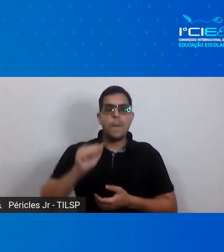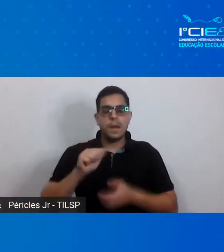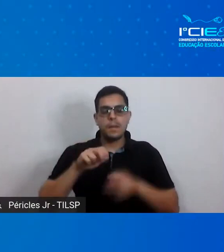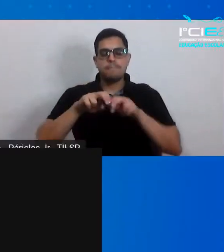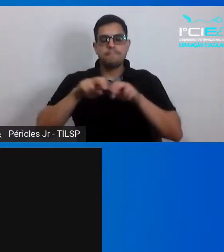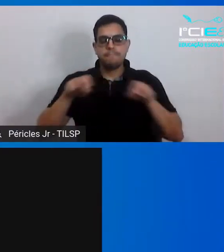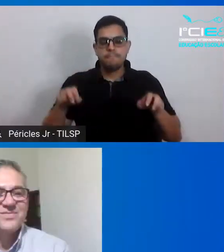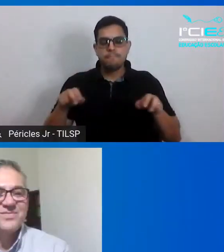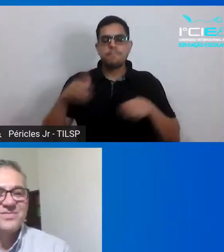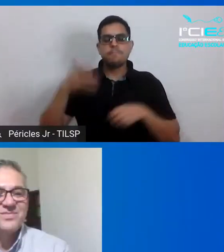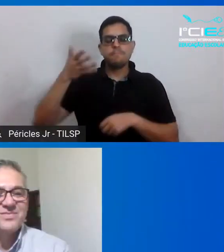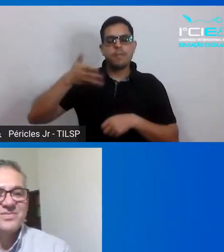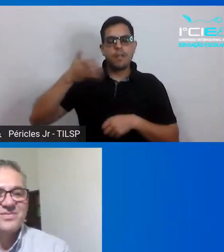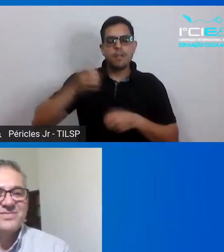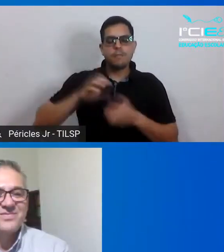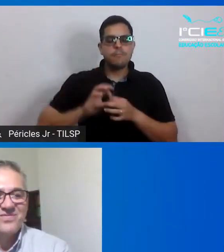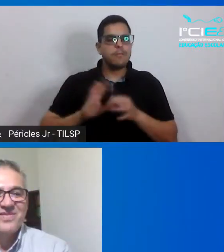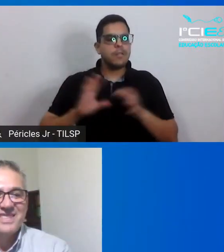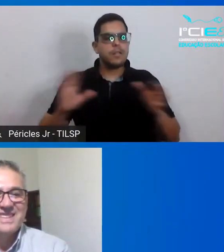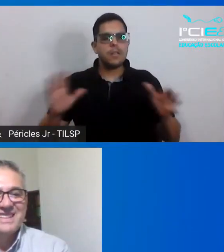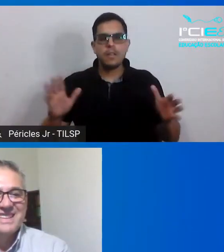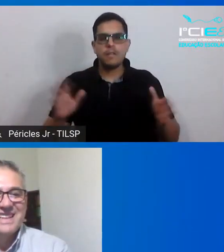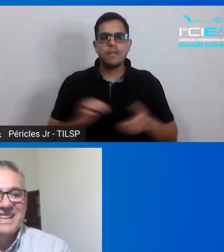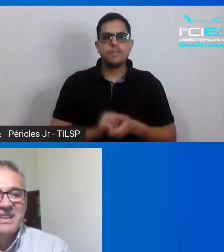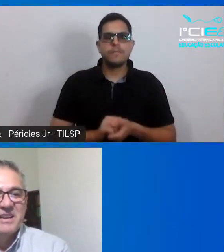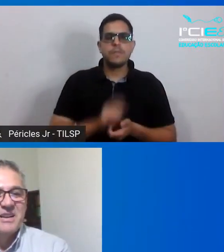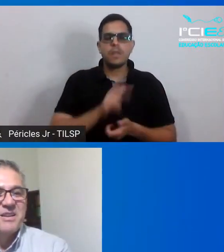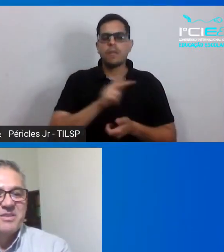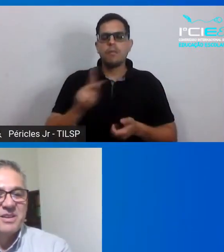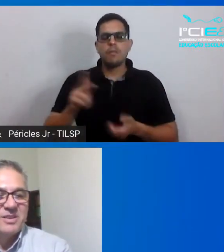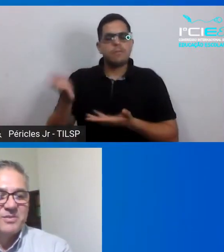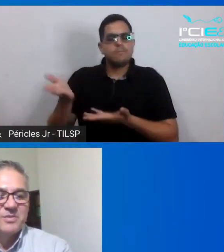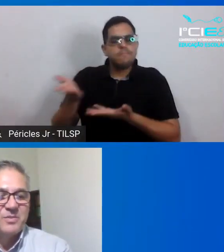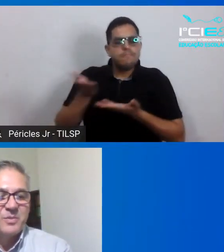palavra é sua professora seja muito bem-vinda